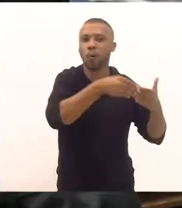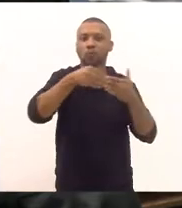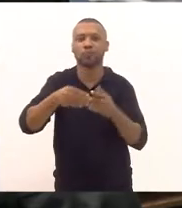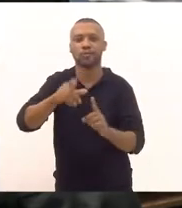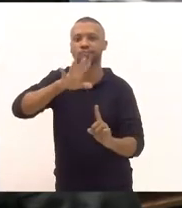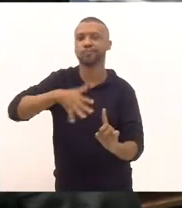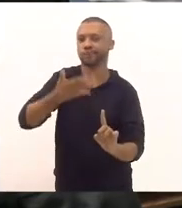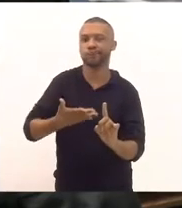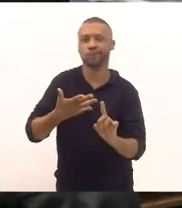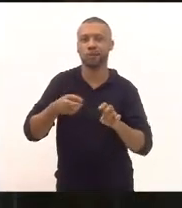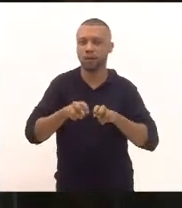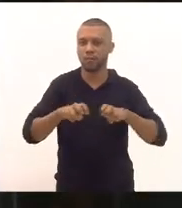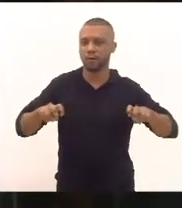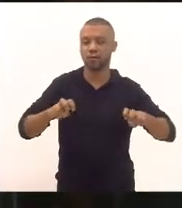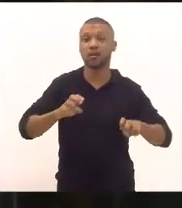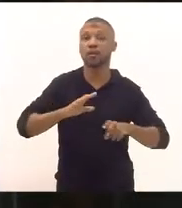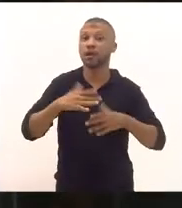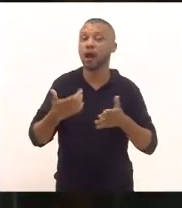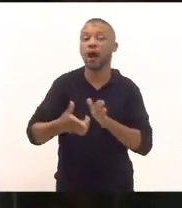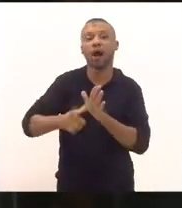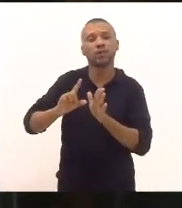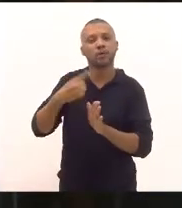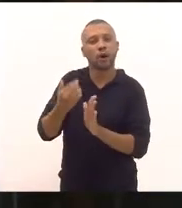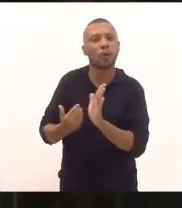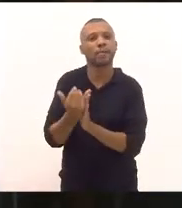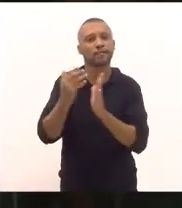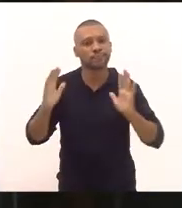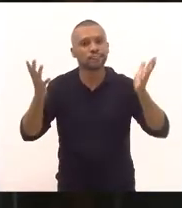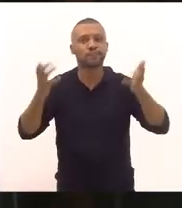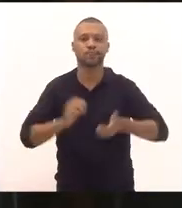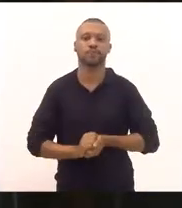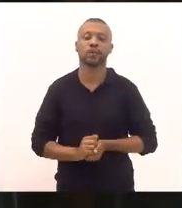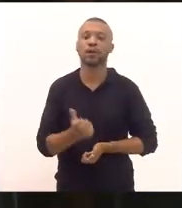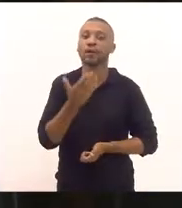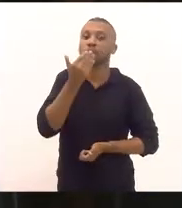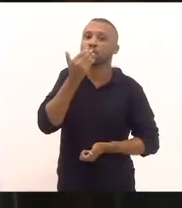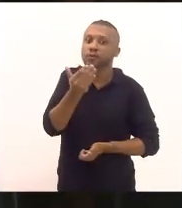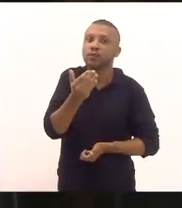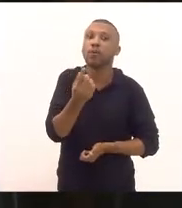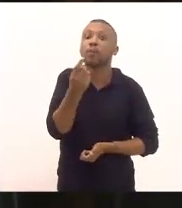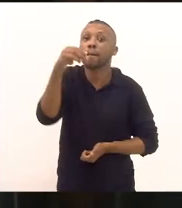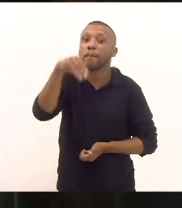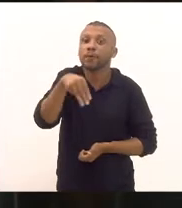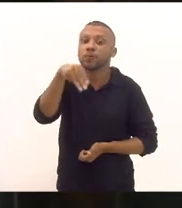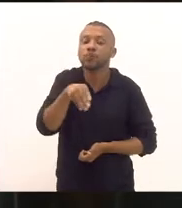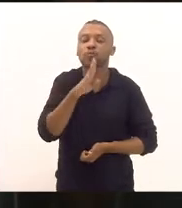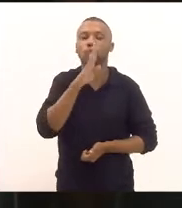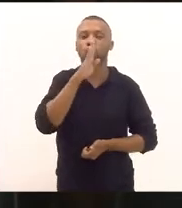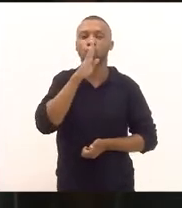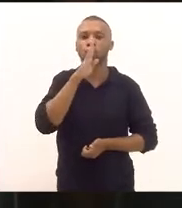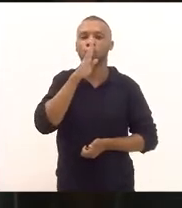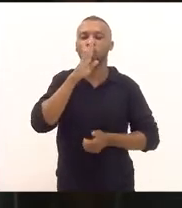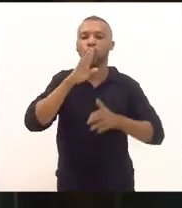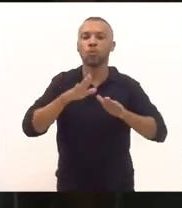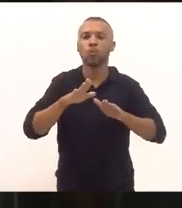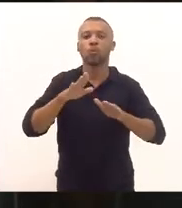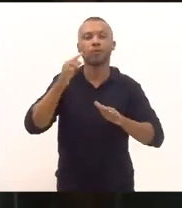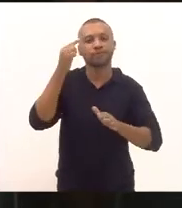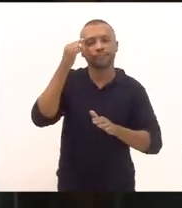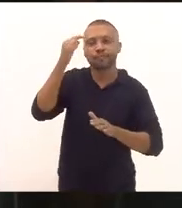Honra e antes de iniciarmos a solenidade gostaria de pedir um minuto de silêncio em memória